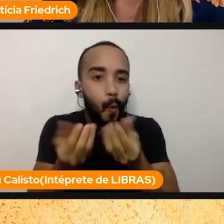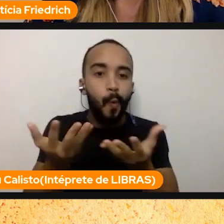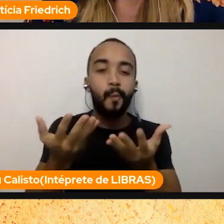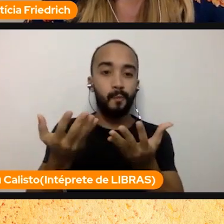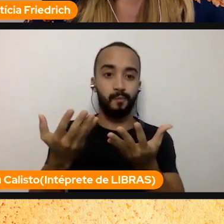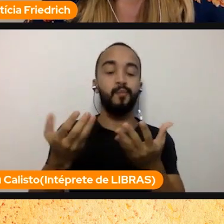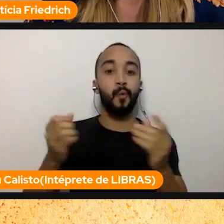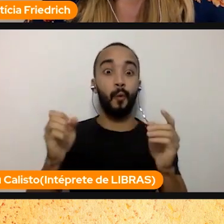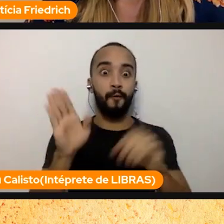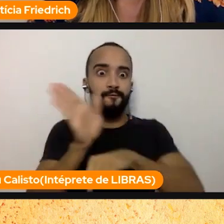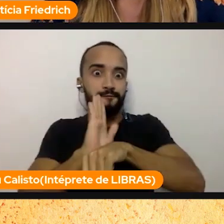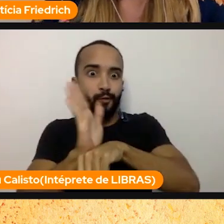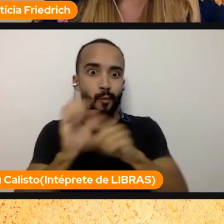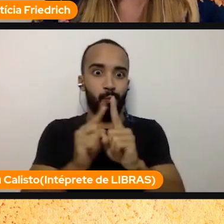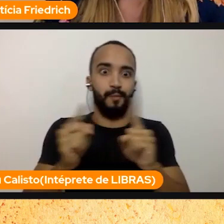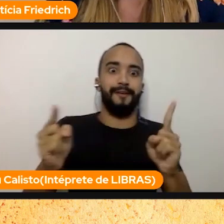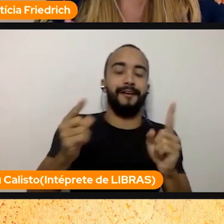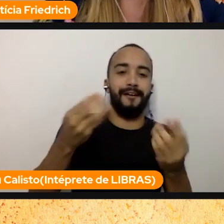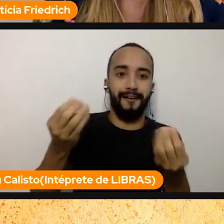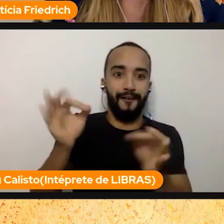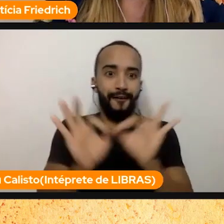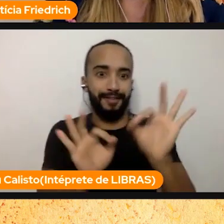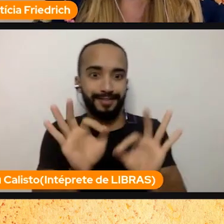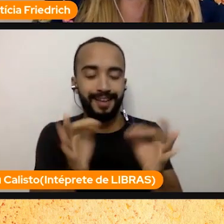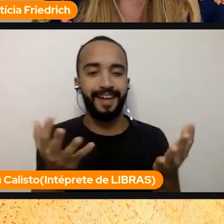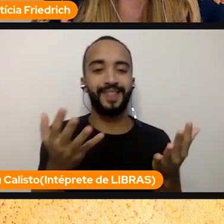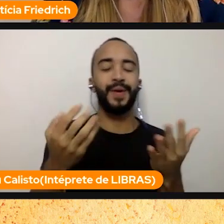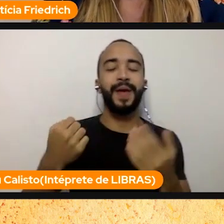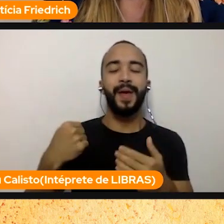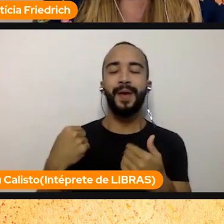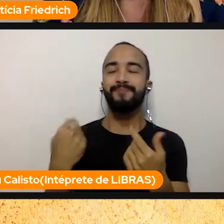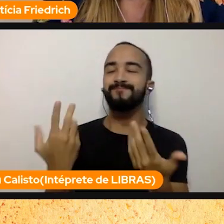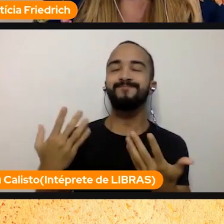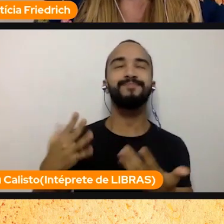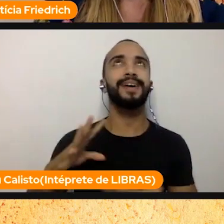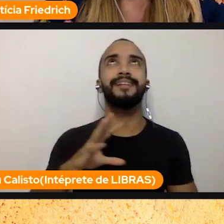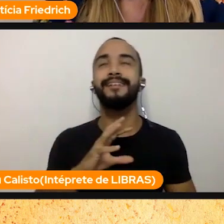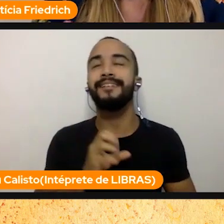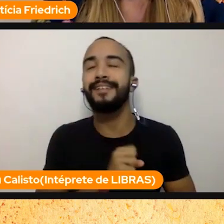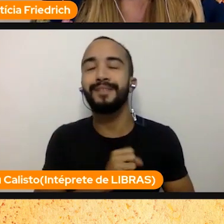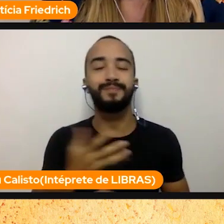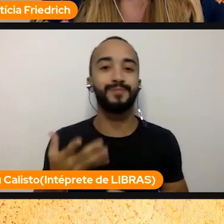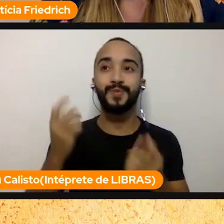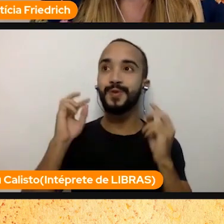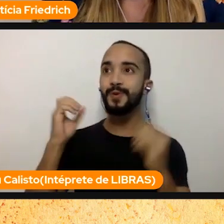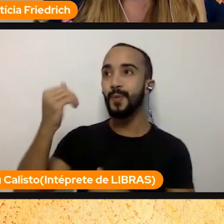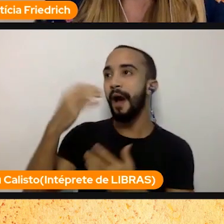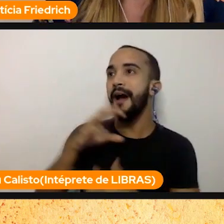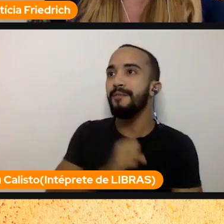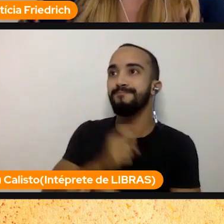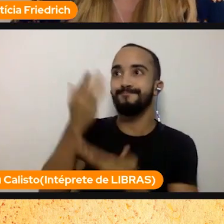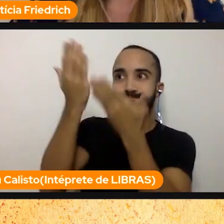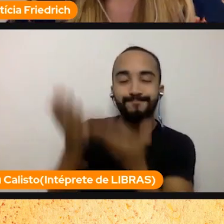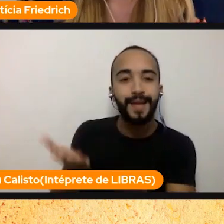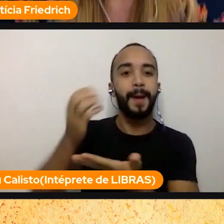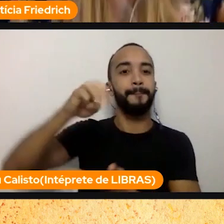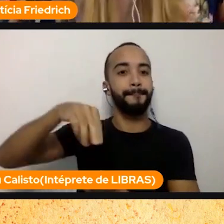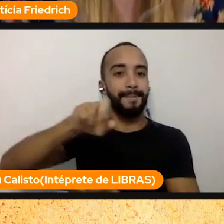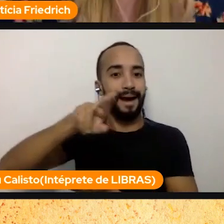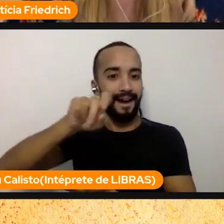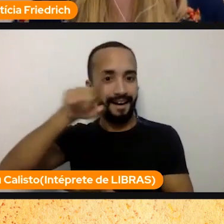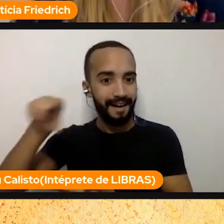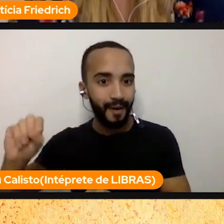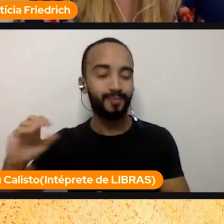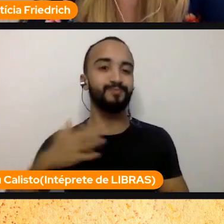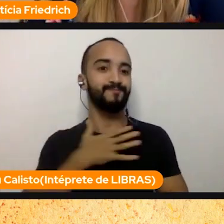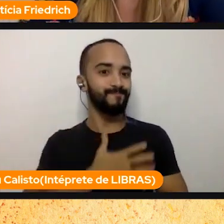é incrível, assim. Então, eu queria deixar aqui meu alô para ele, que eu sou muito fã de Marão. E é meu professor também.